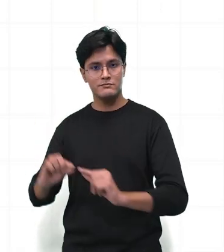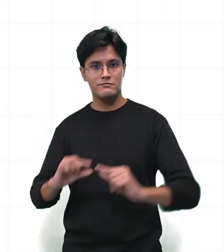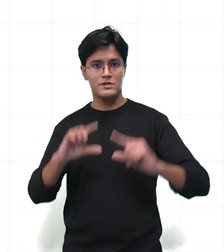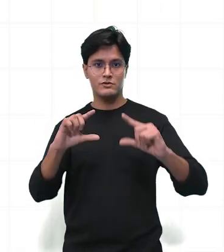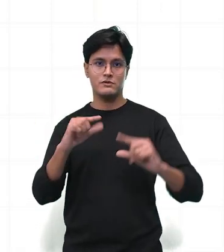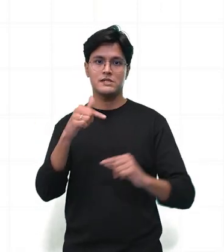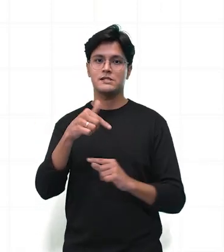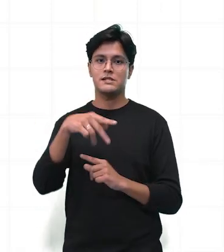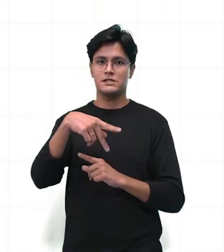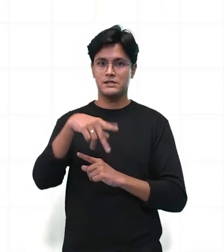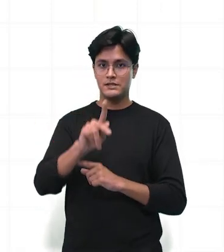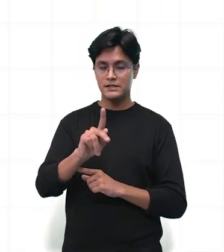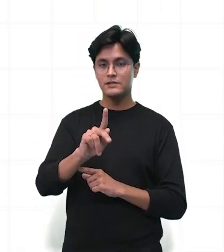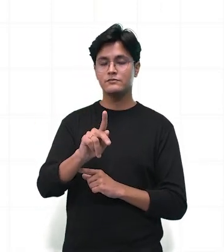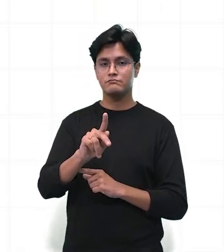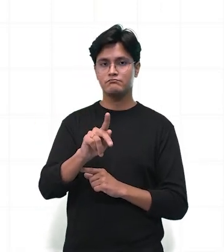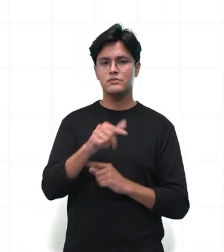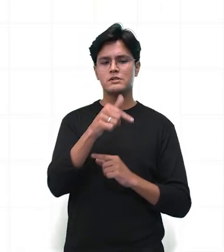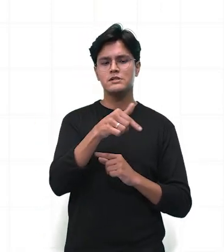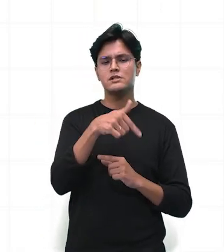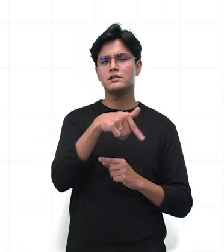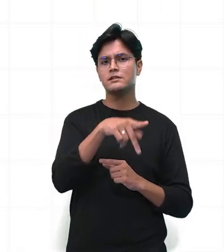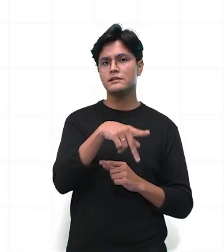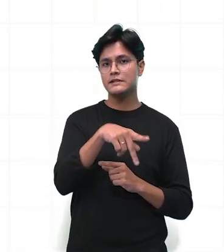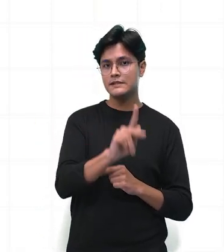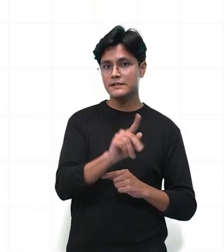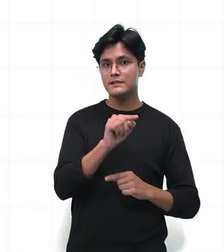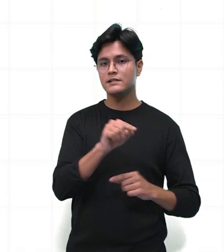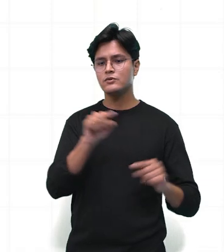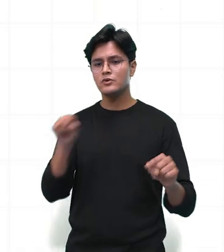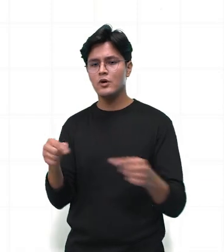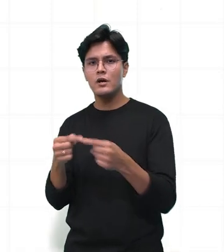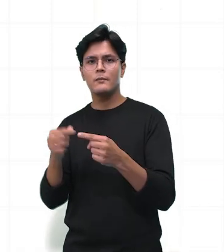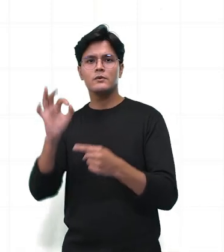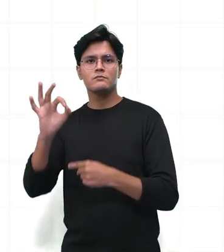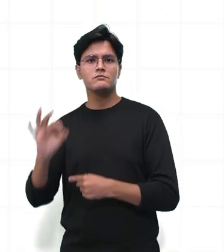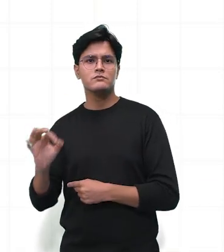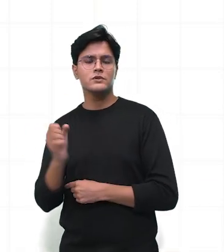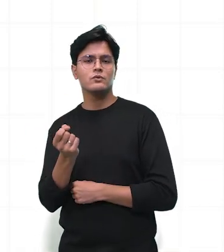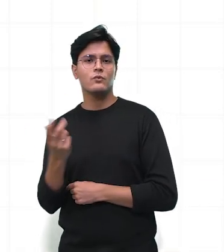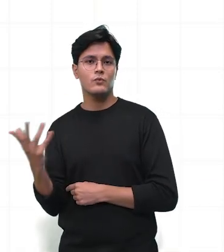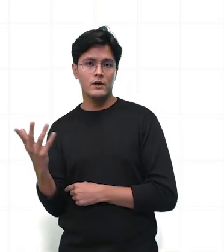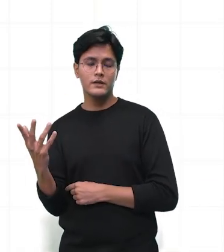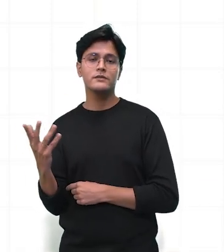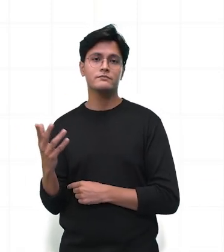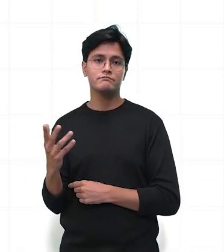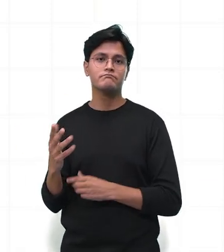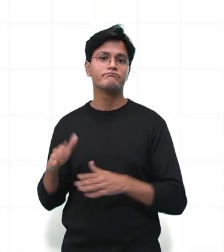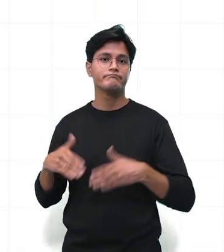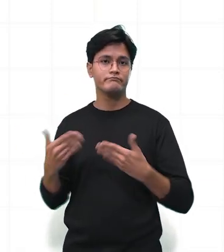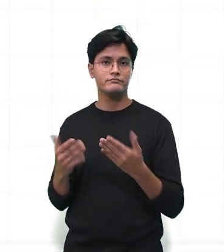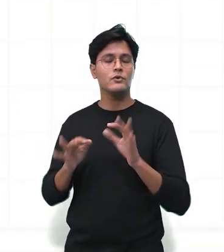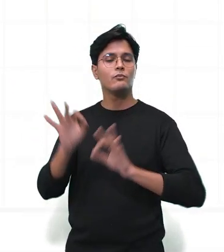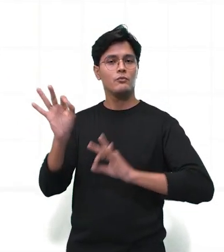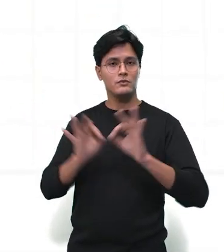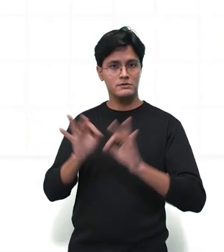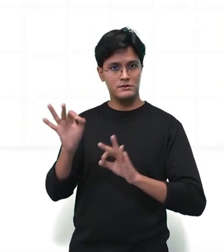a quantos por cento de aumento, tá? Então é dessa forma que a gente vai